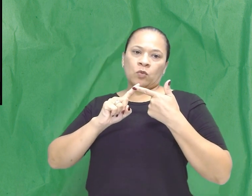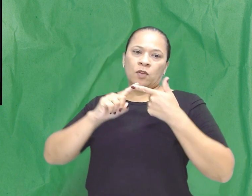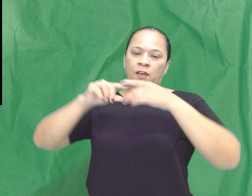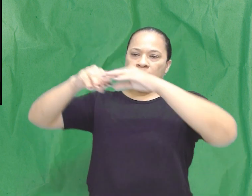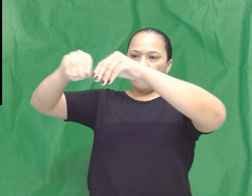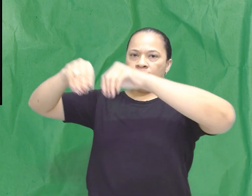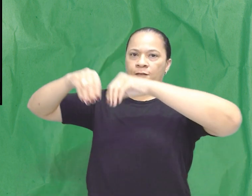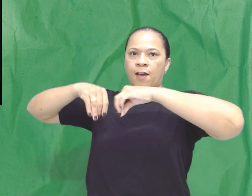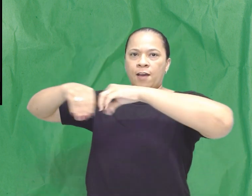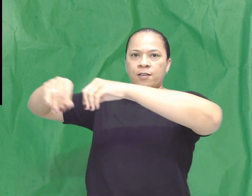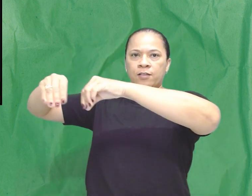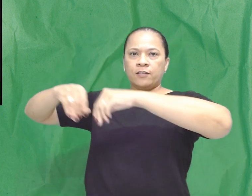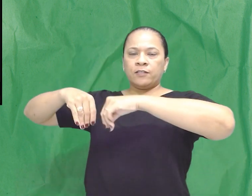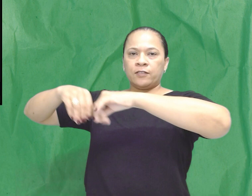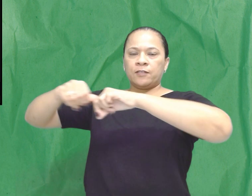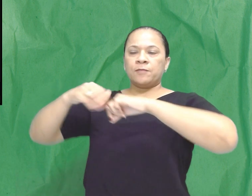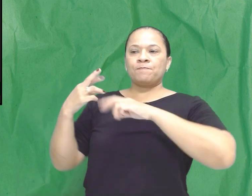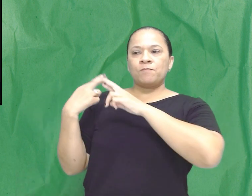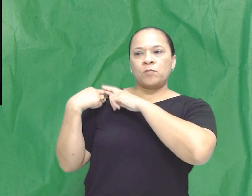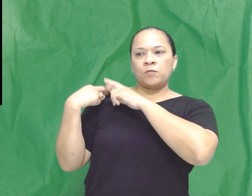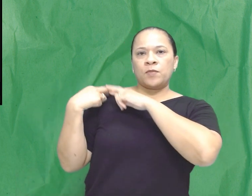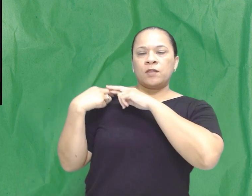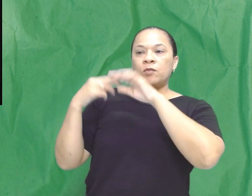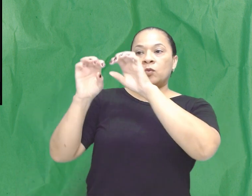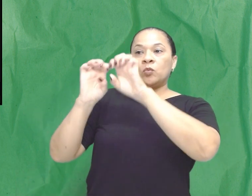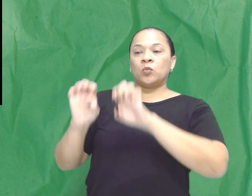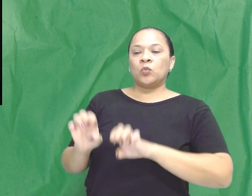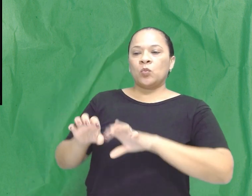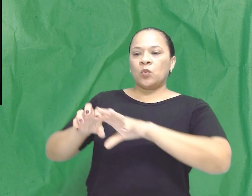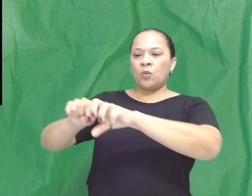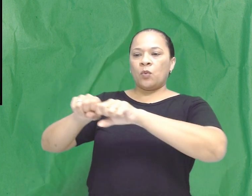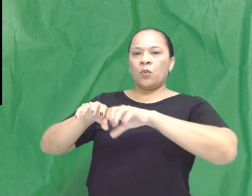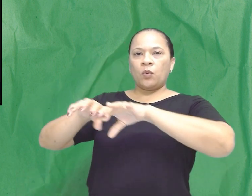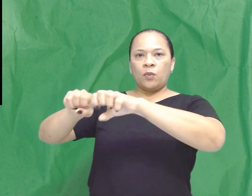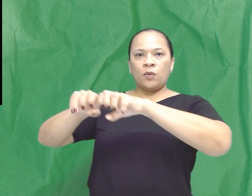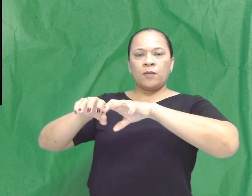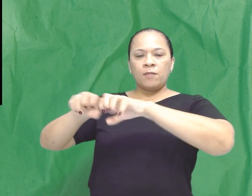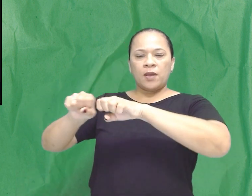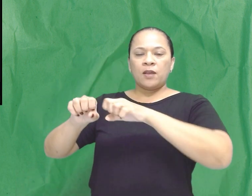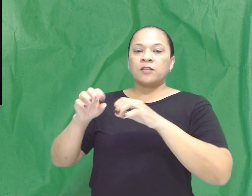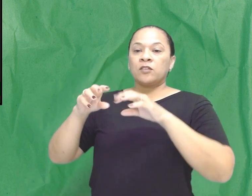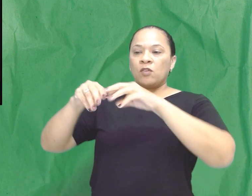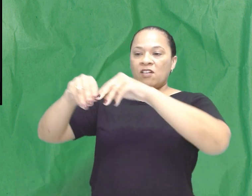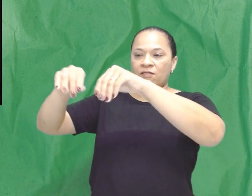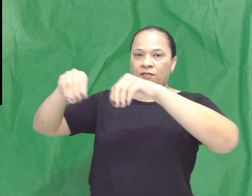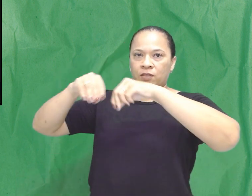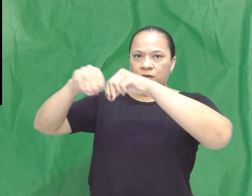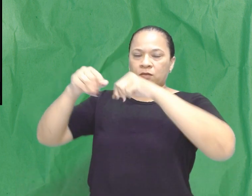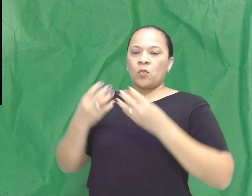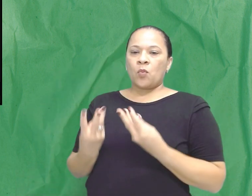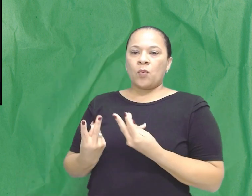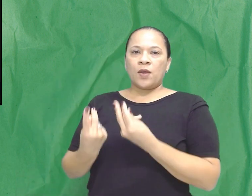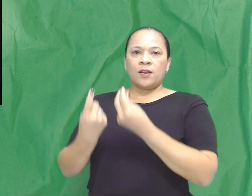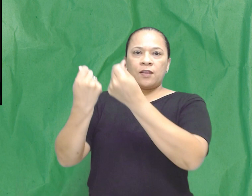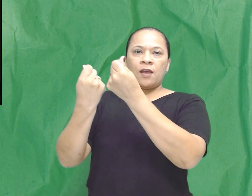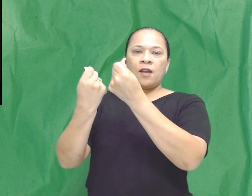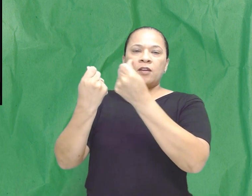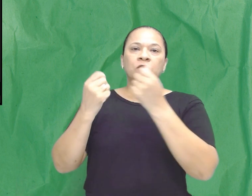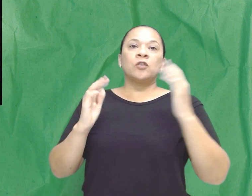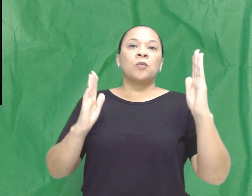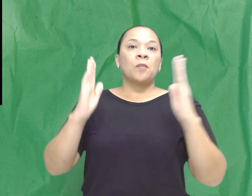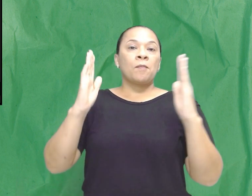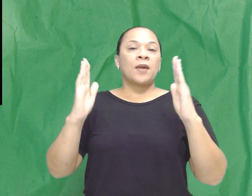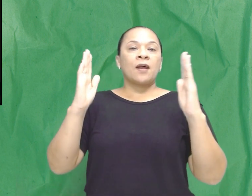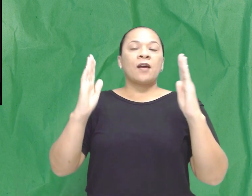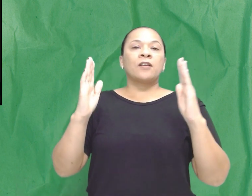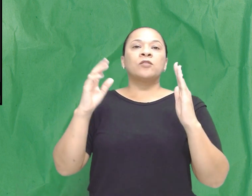é responsável pela estrutura da massa. Então, vale a mesma informação. Escolher uma farinha de qualidade, dentro da validade,